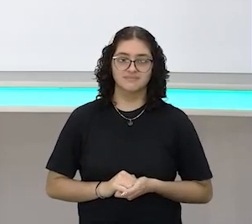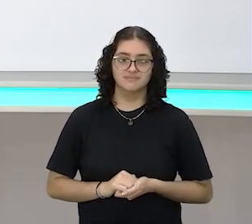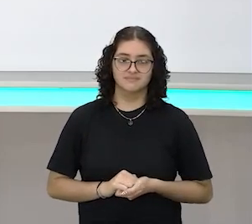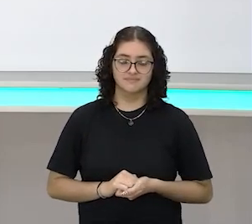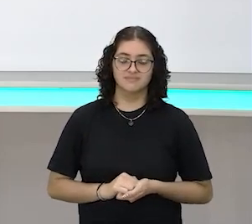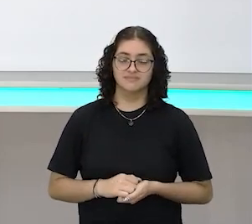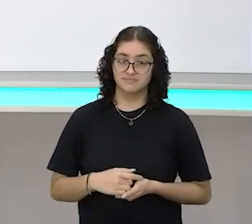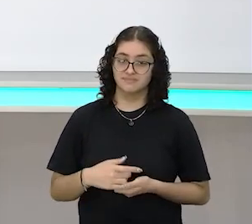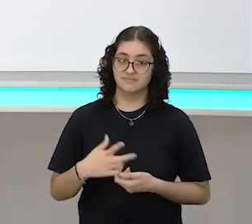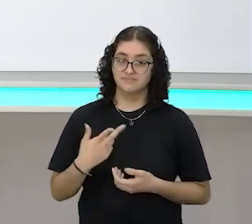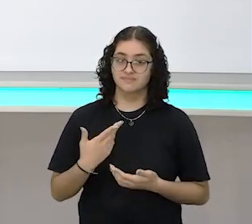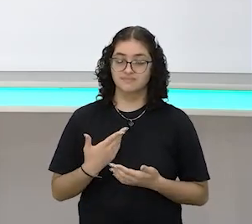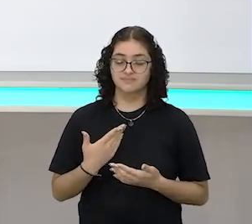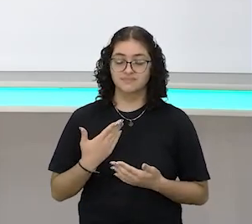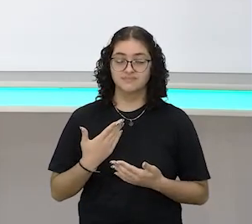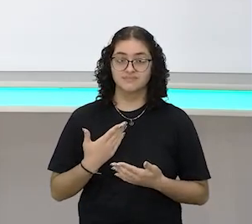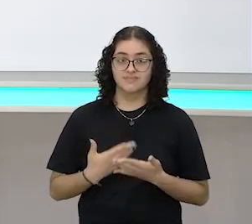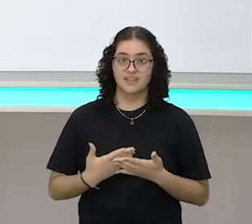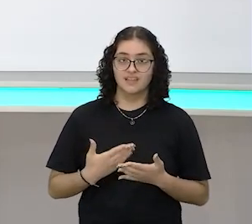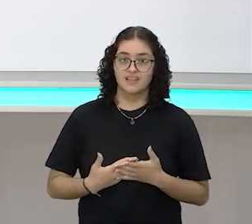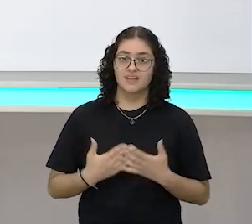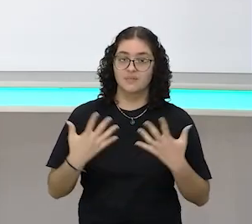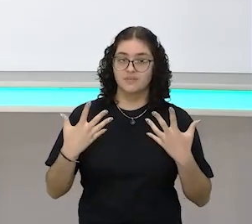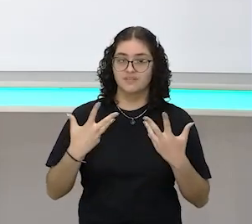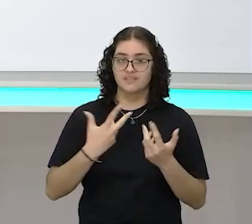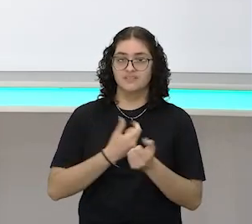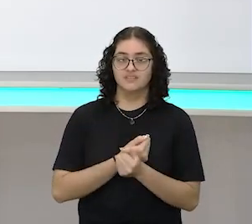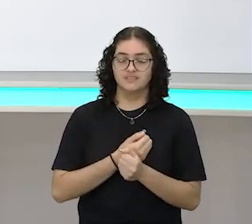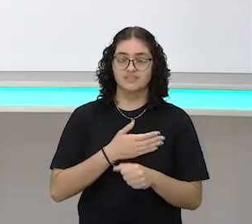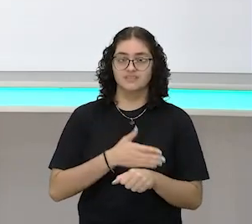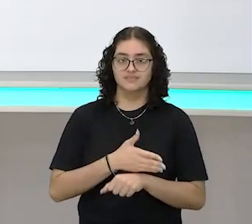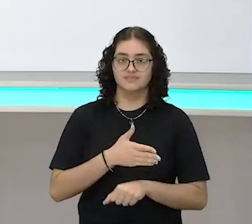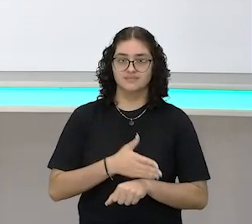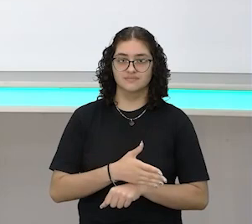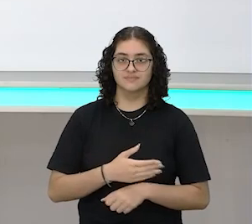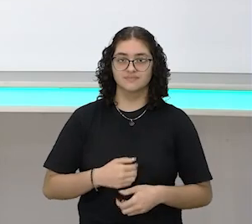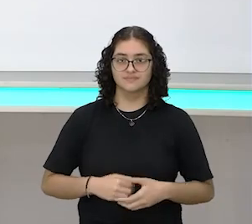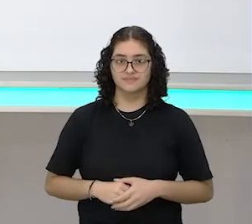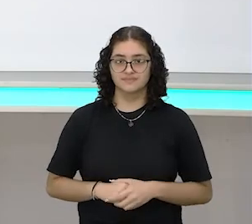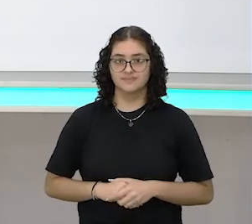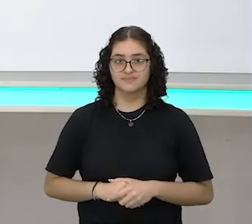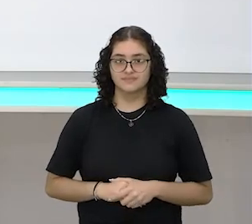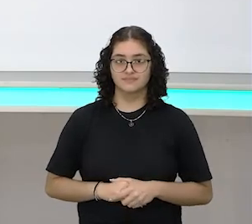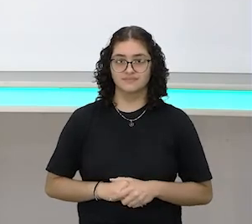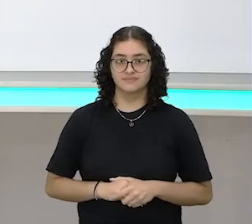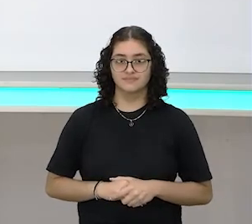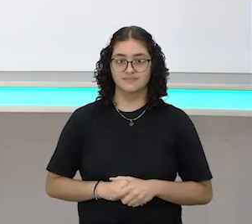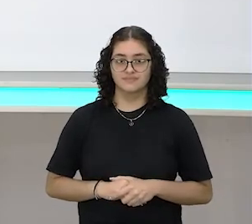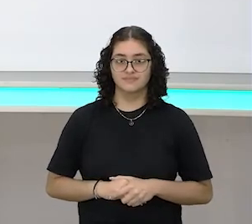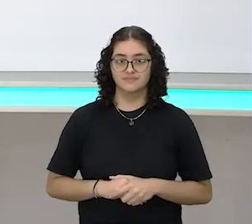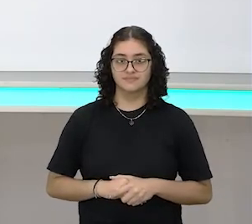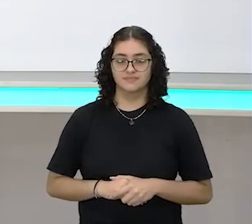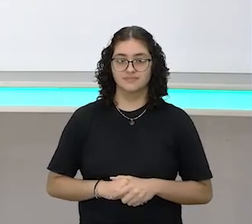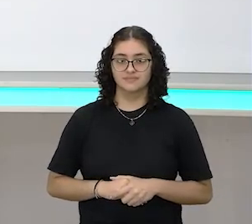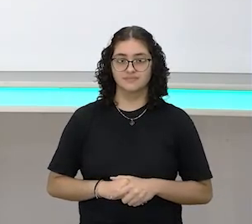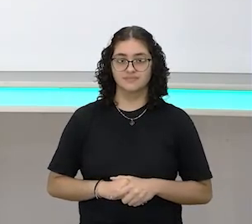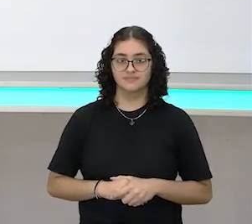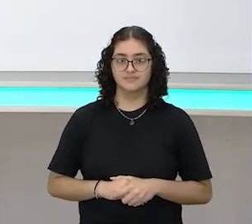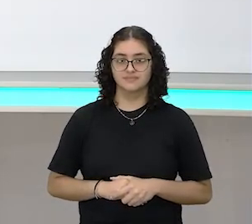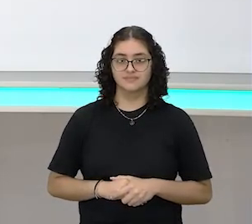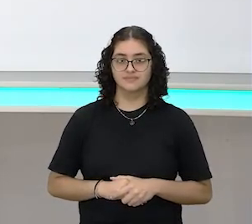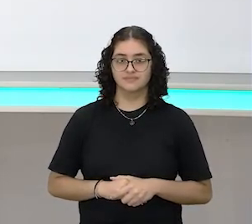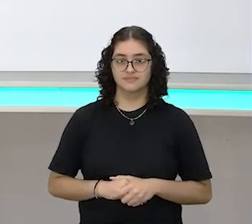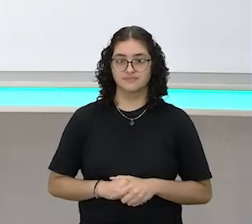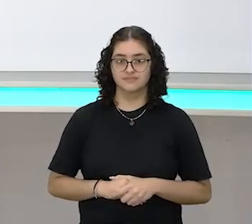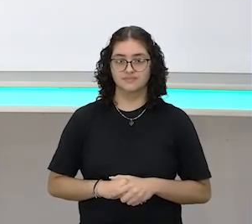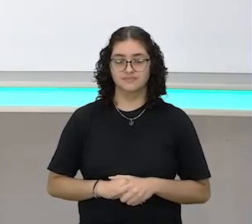certeza a nossa aula fica muito melhor aí com a presença de vocês, né? E agora, pessoal, até pra